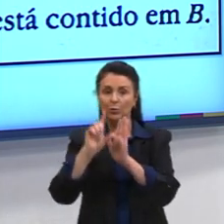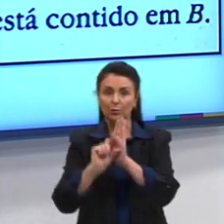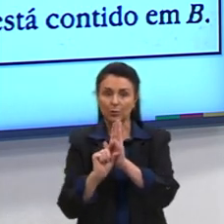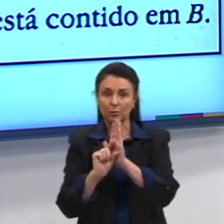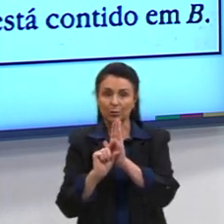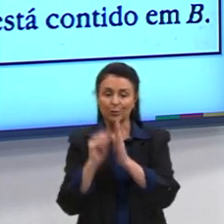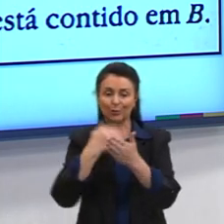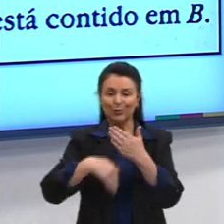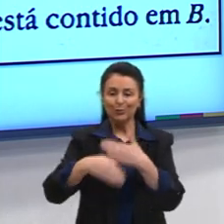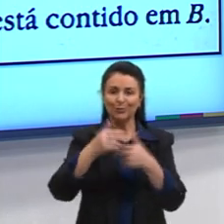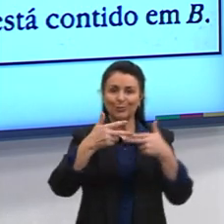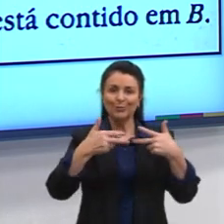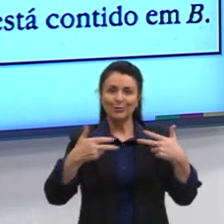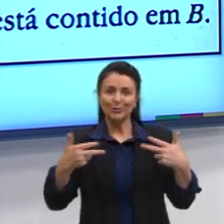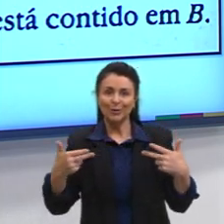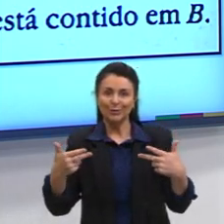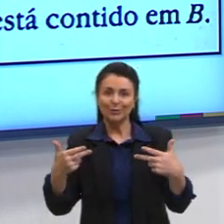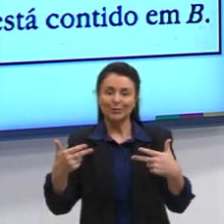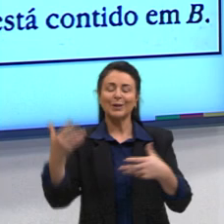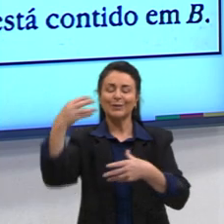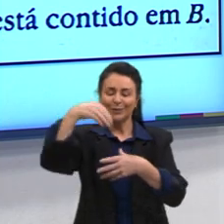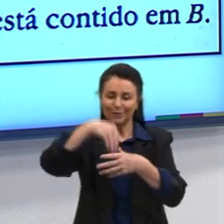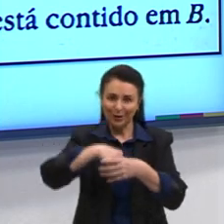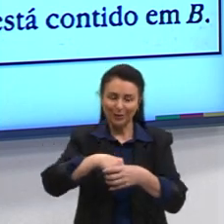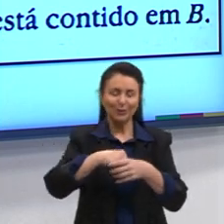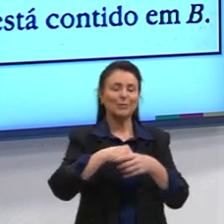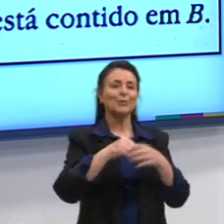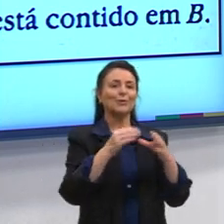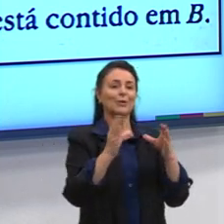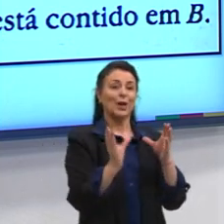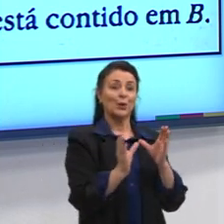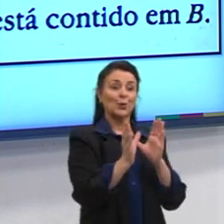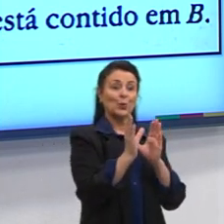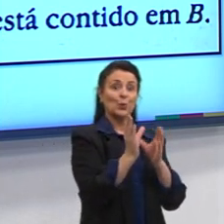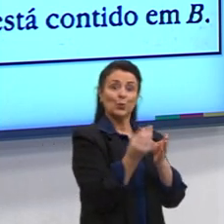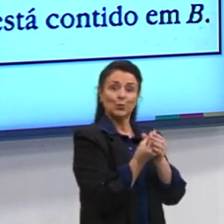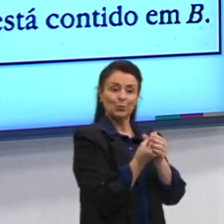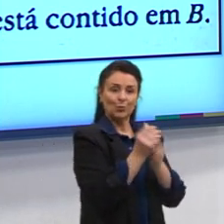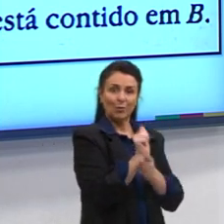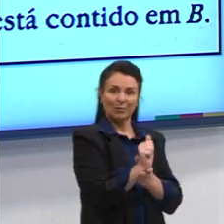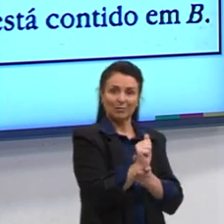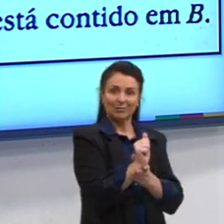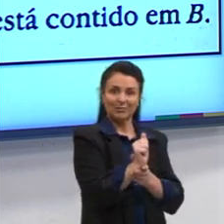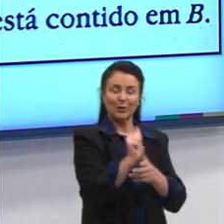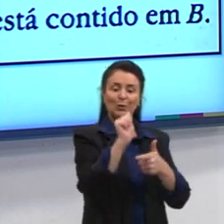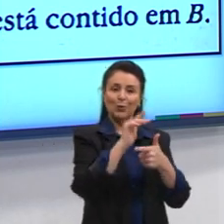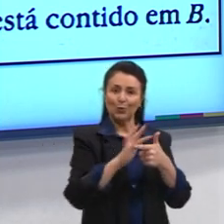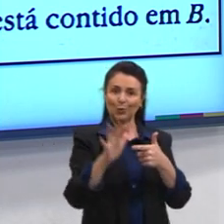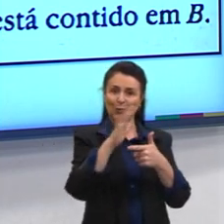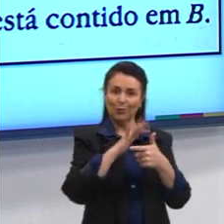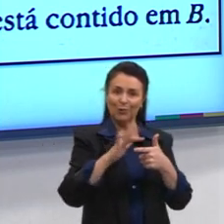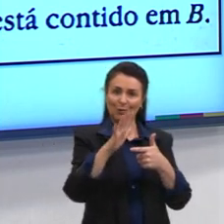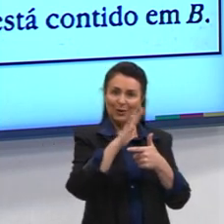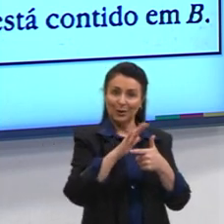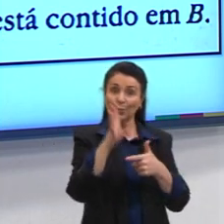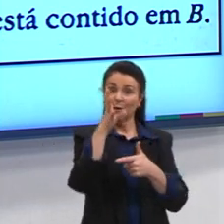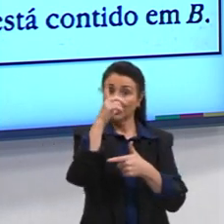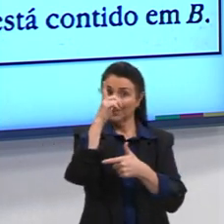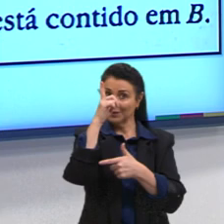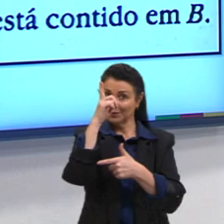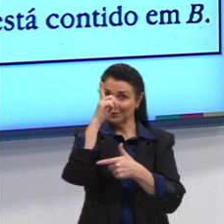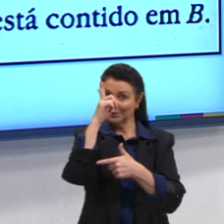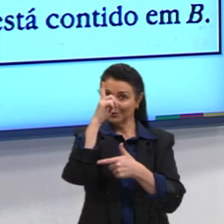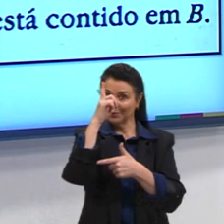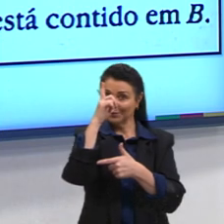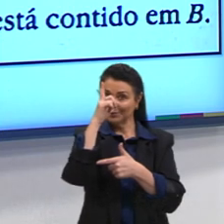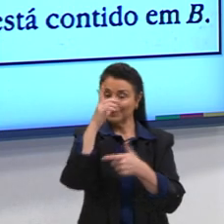então com todos aqueles elementos Claro estão dentro do conjunto A que contempla toda alfabeto Latino e aqui o último exercício